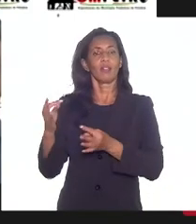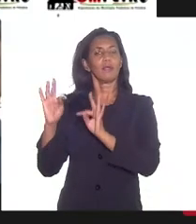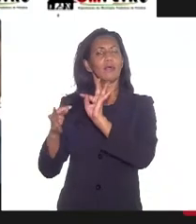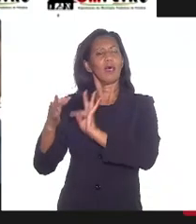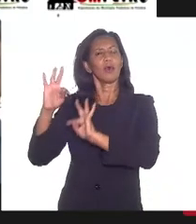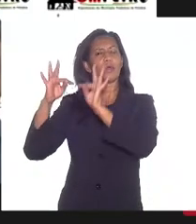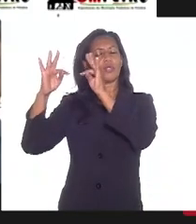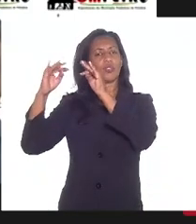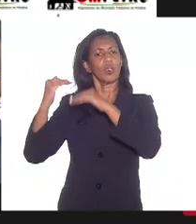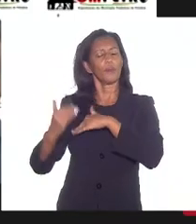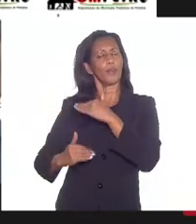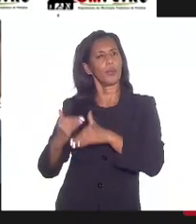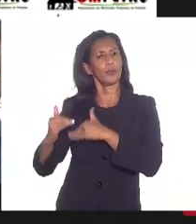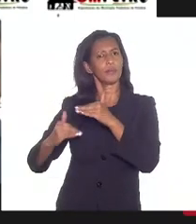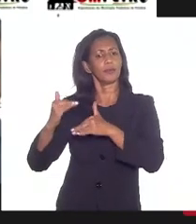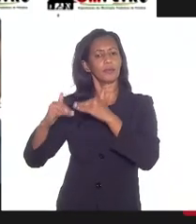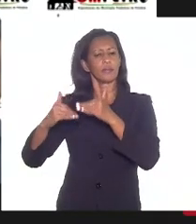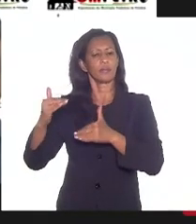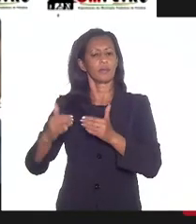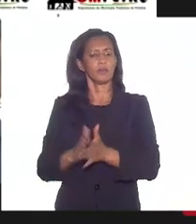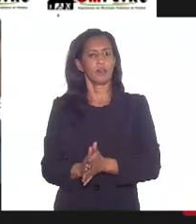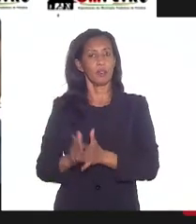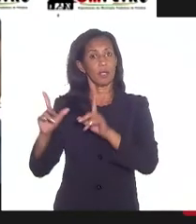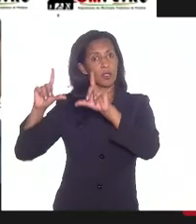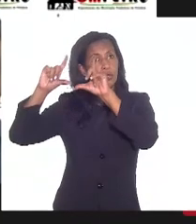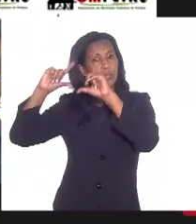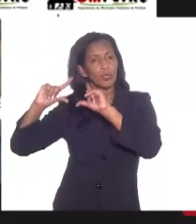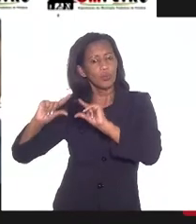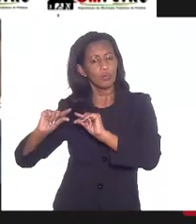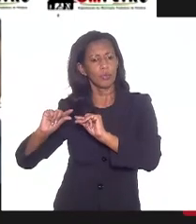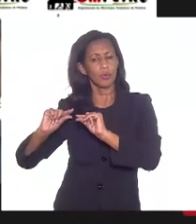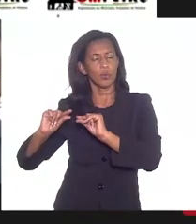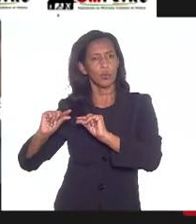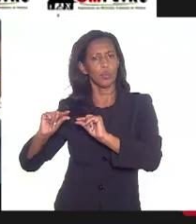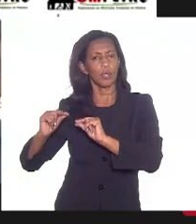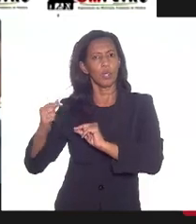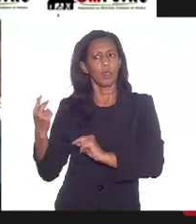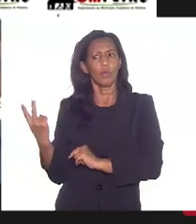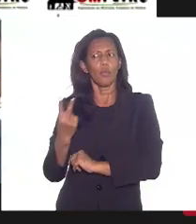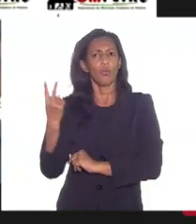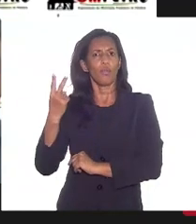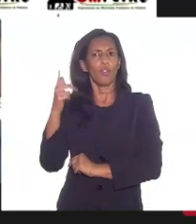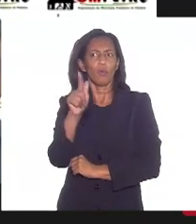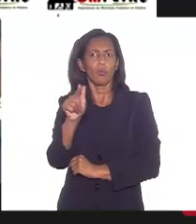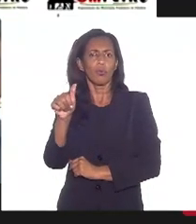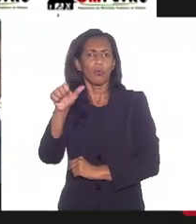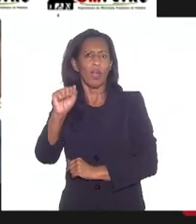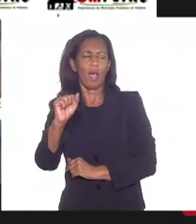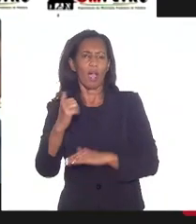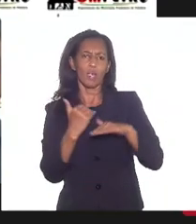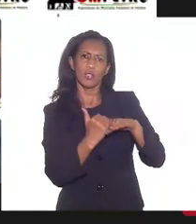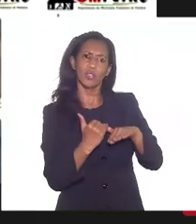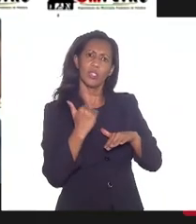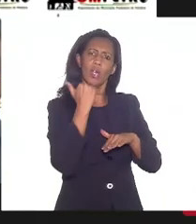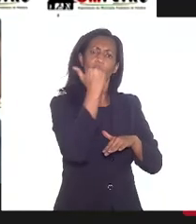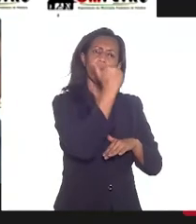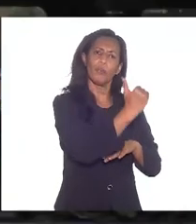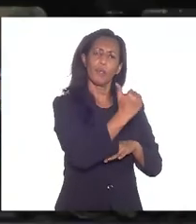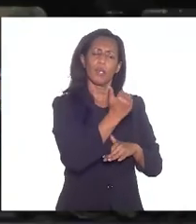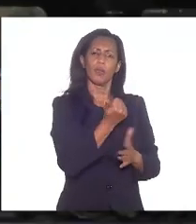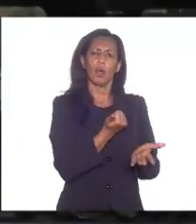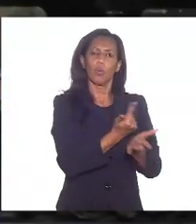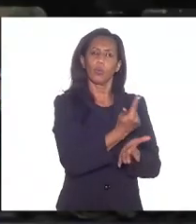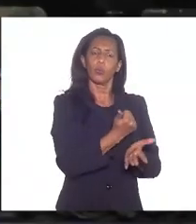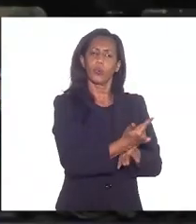e processamentos para diminuir o custo do gás e aumentar o